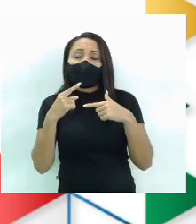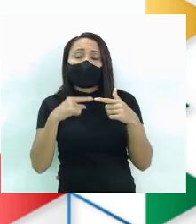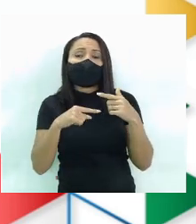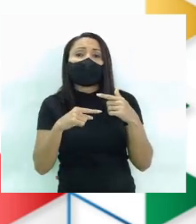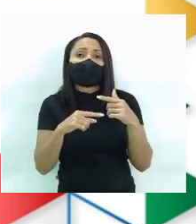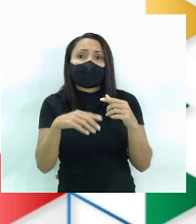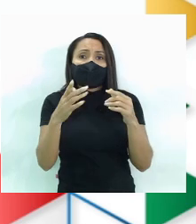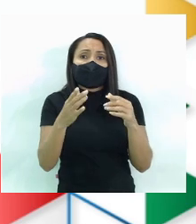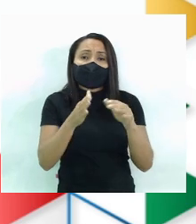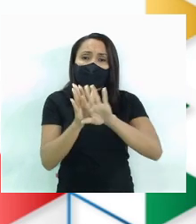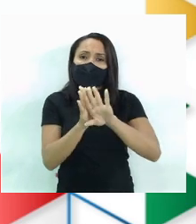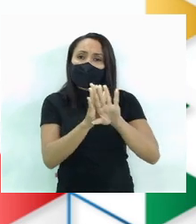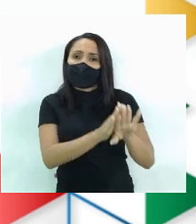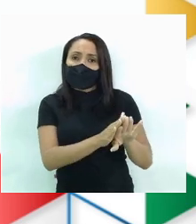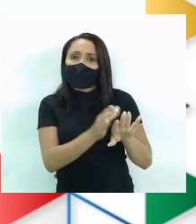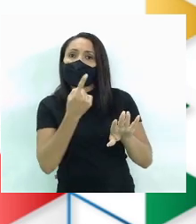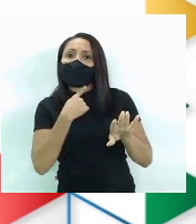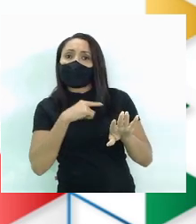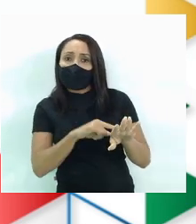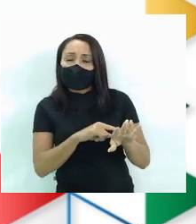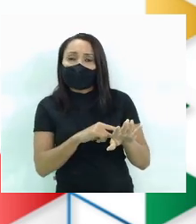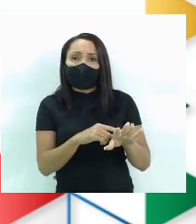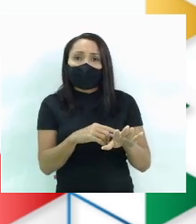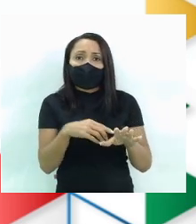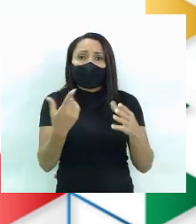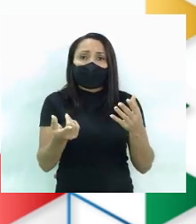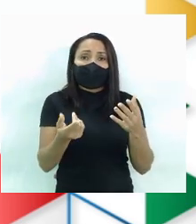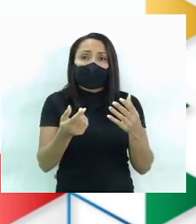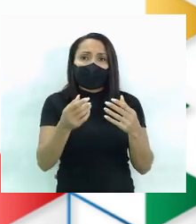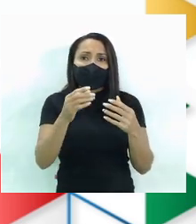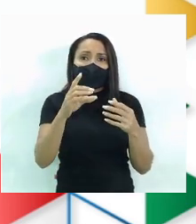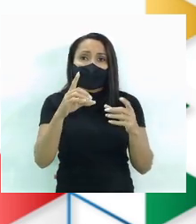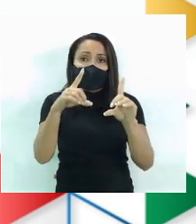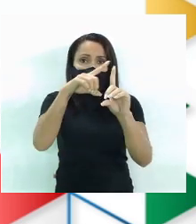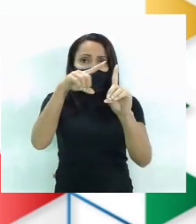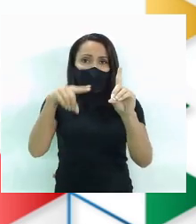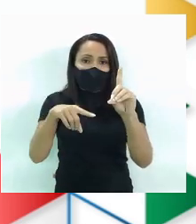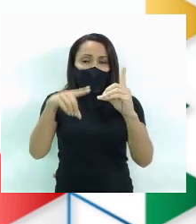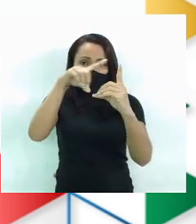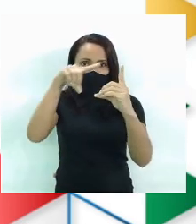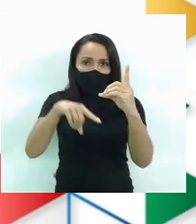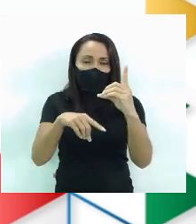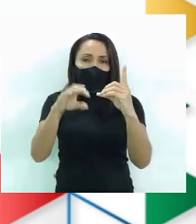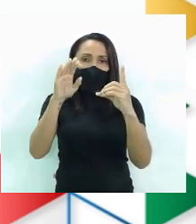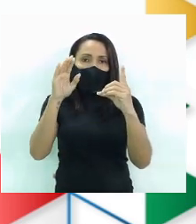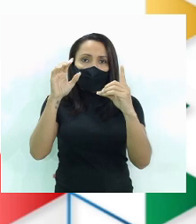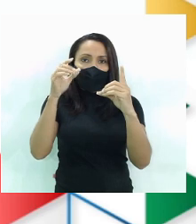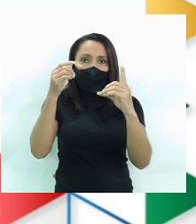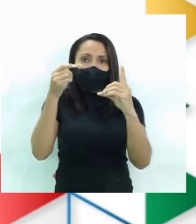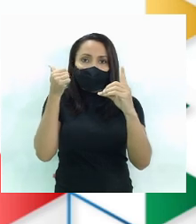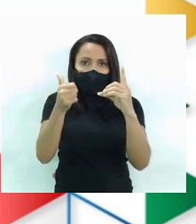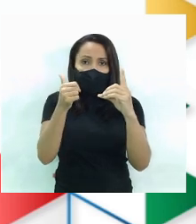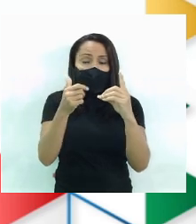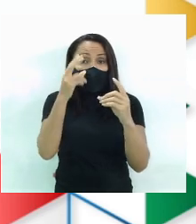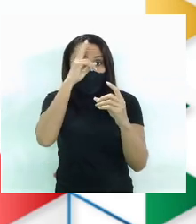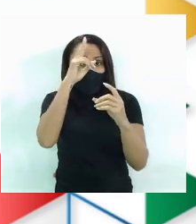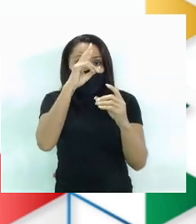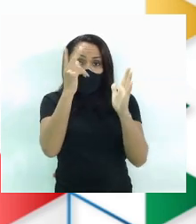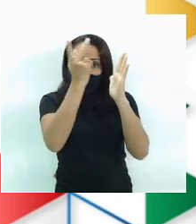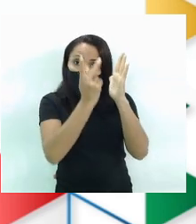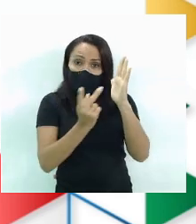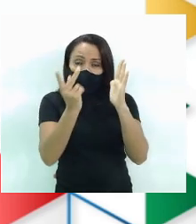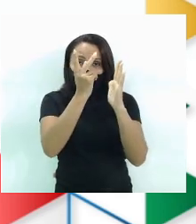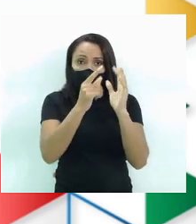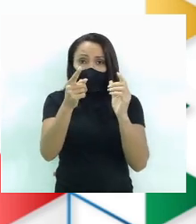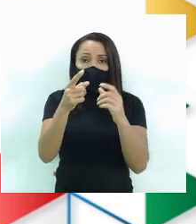ação independente. Qual seria a alternativa? A letra D, que é da medula espinhal. Lembra do desenho? Quando, exemplo, você